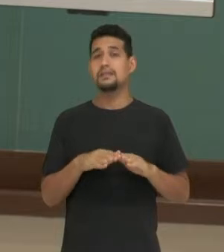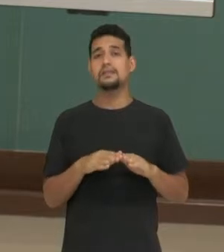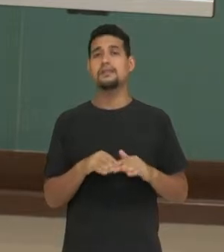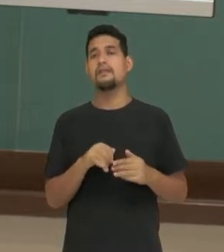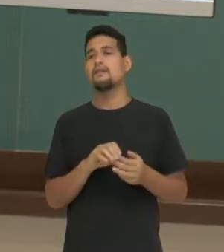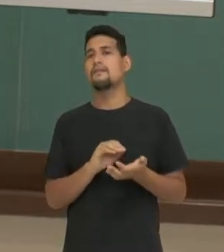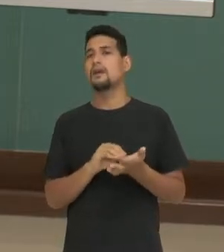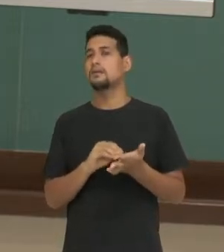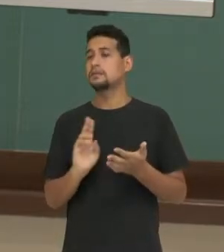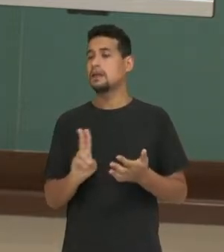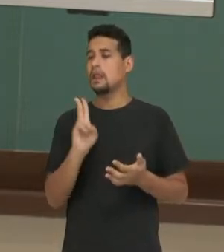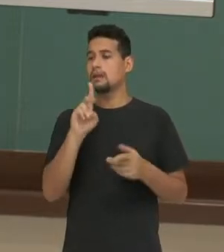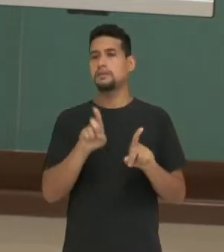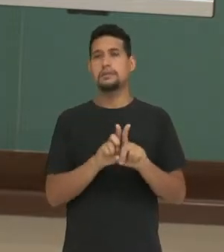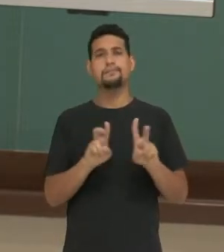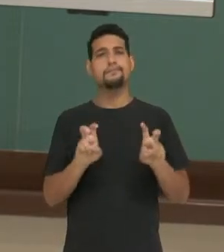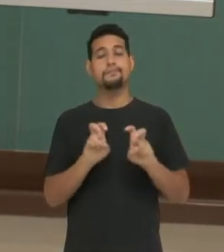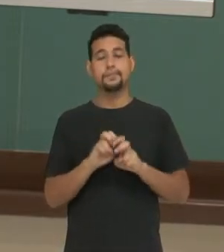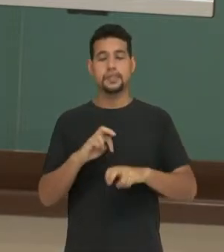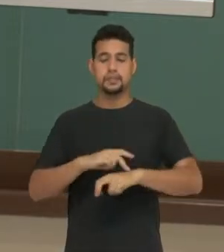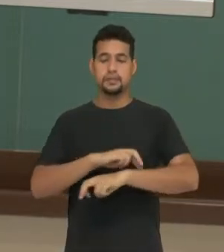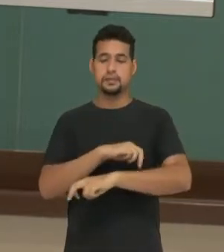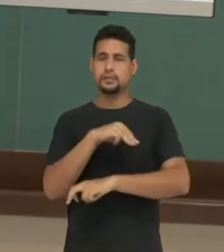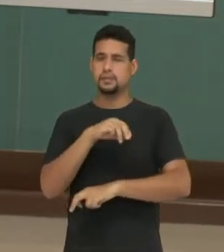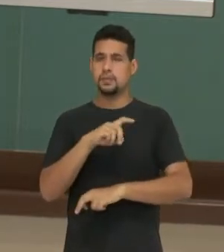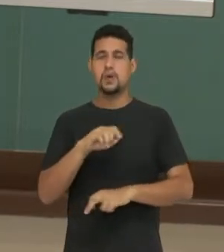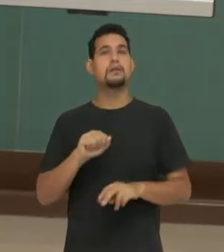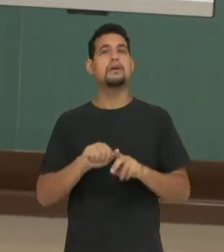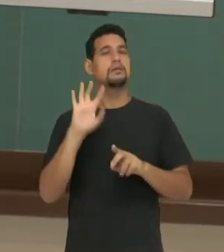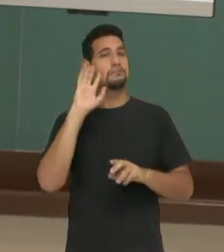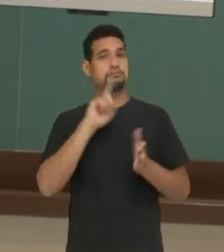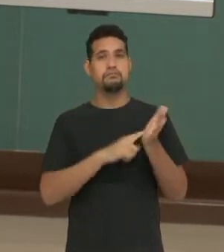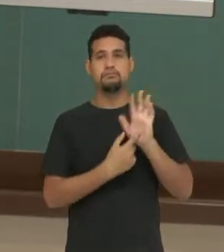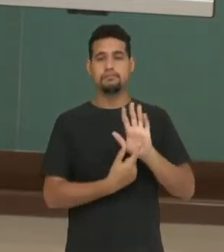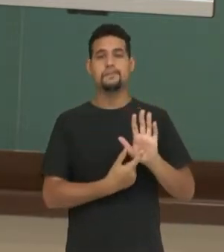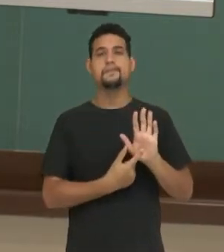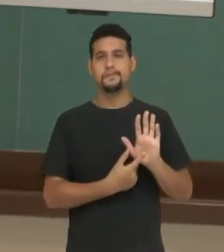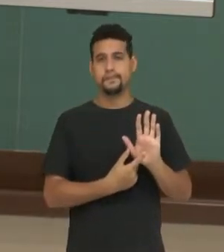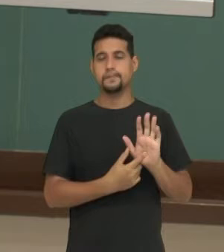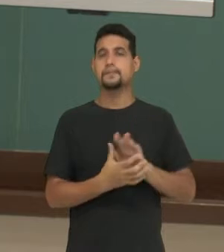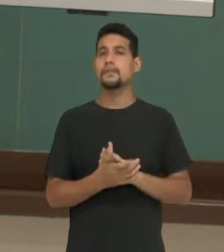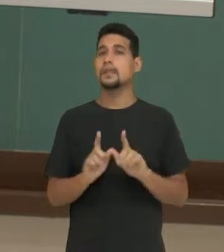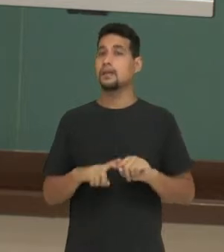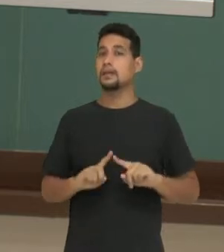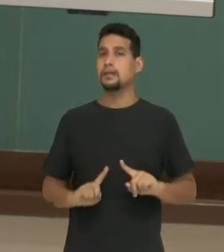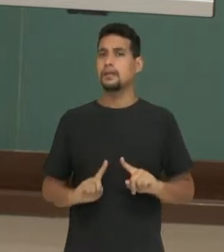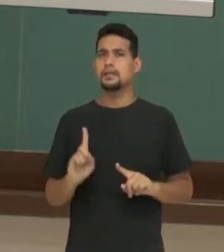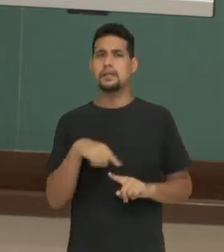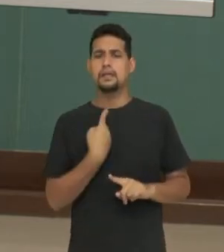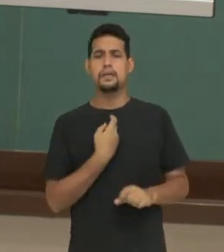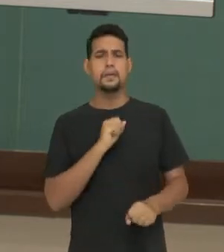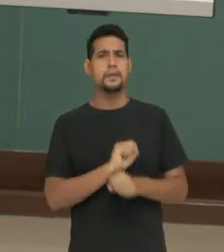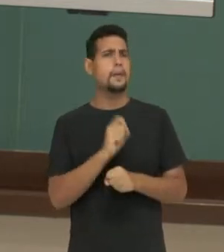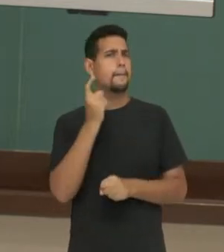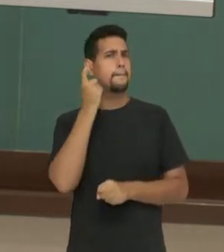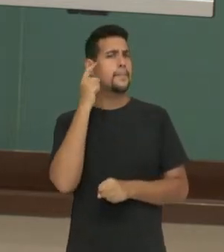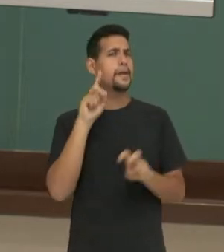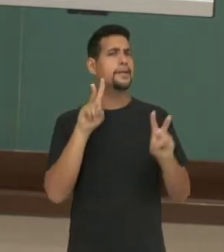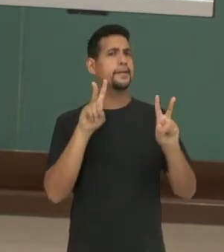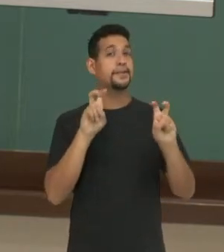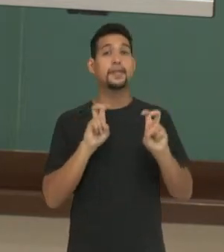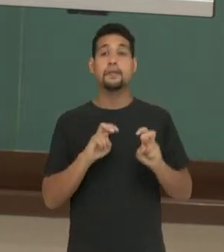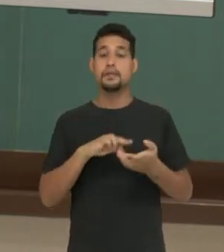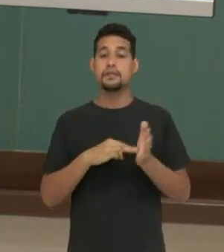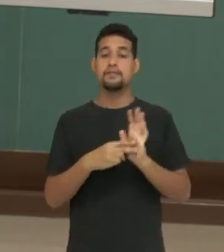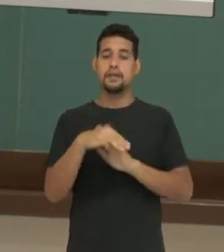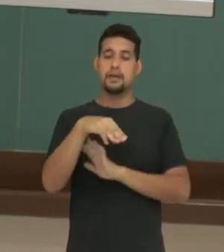prevalecer e supervalorizam a questão da moda, dos modismos que são apresentados, né? Então, vamos pensar aqui num assunto que seja a